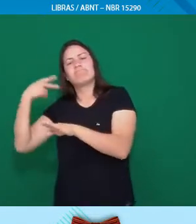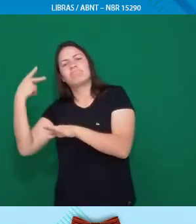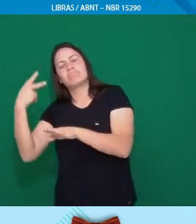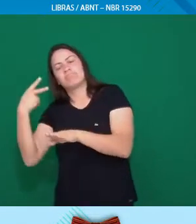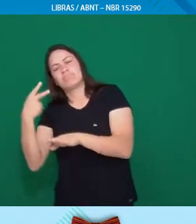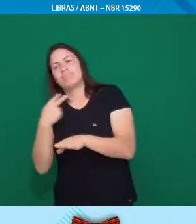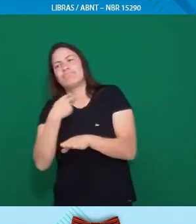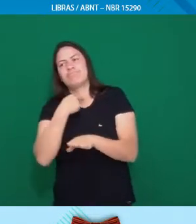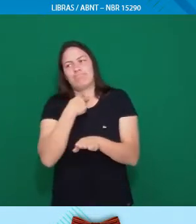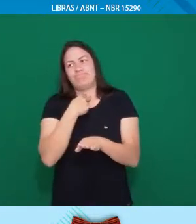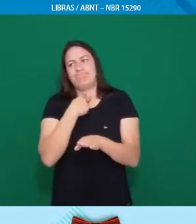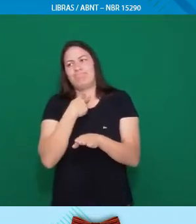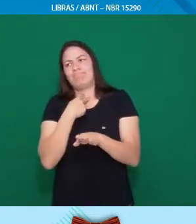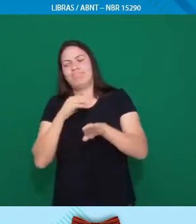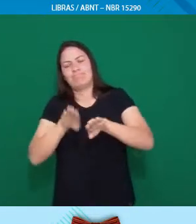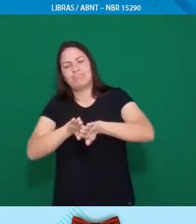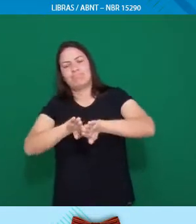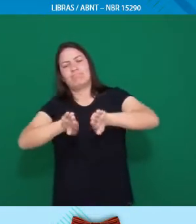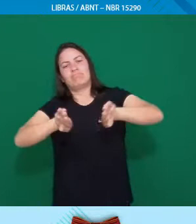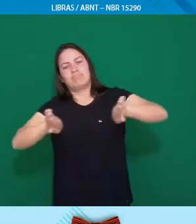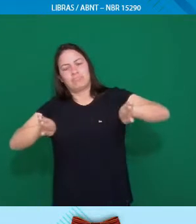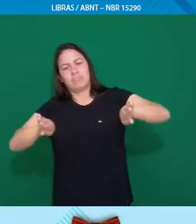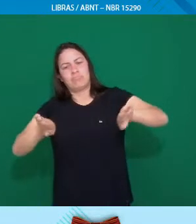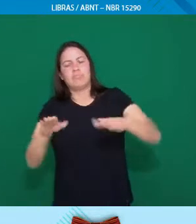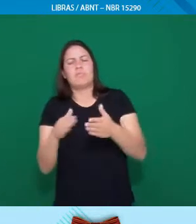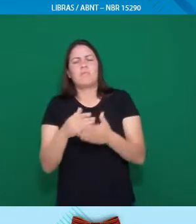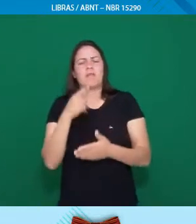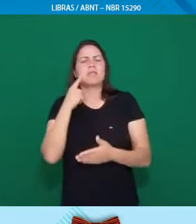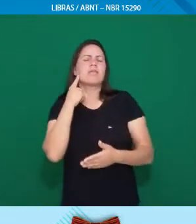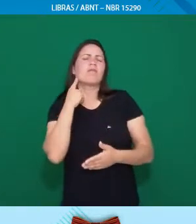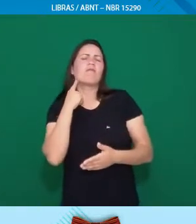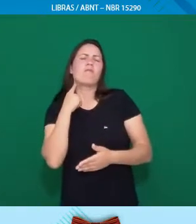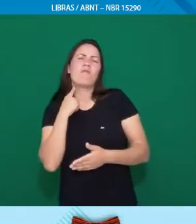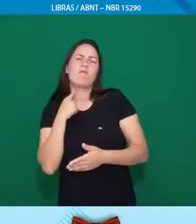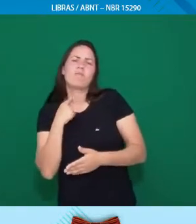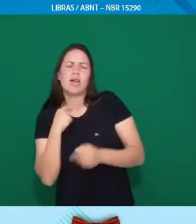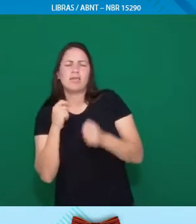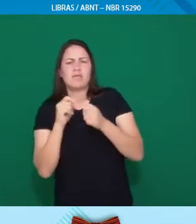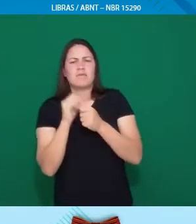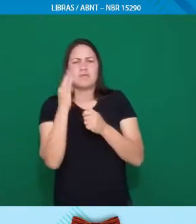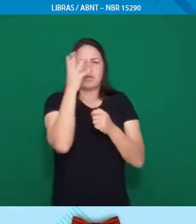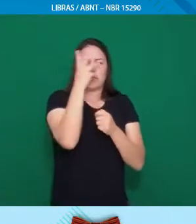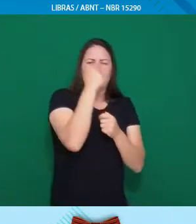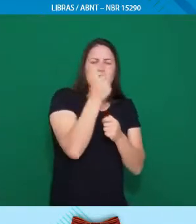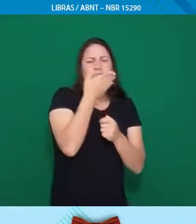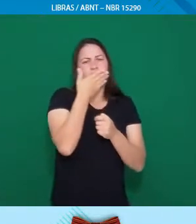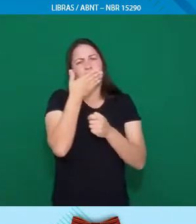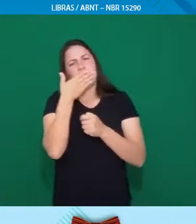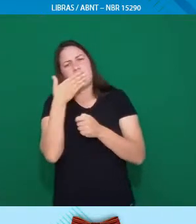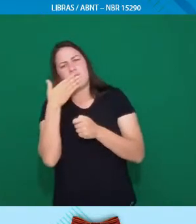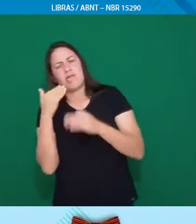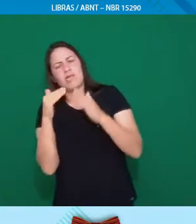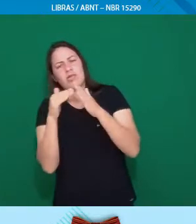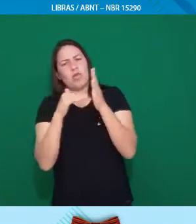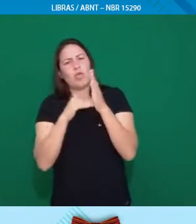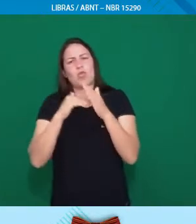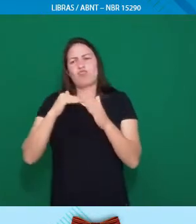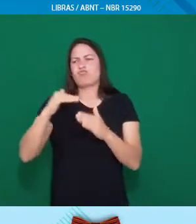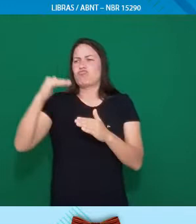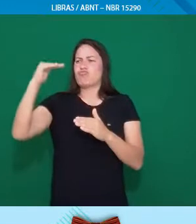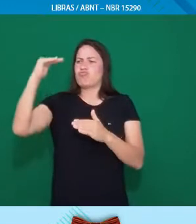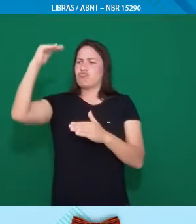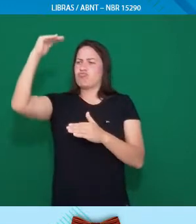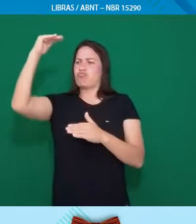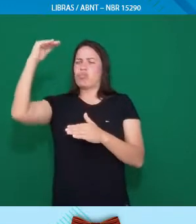presidida por outro lado político mas nós levamos a nossa vontade de fazer bonito e fazer melhor acima de todo